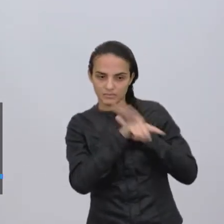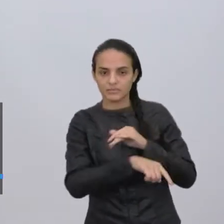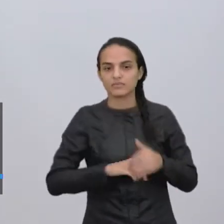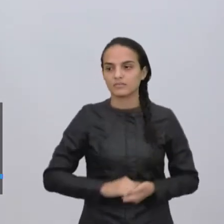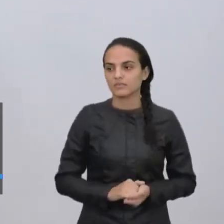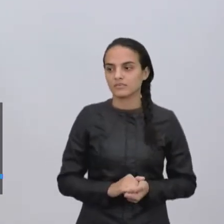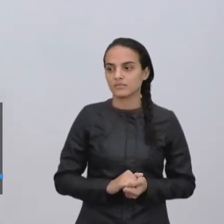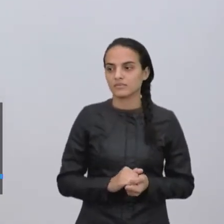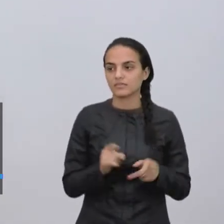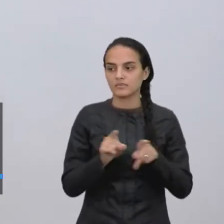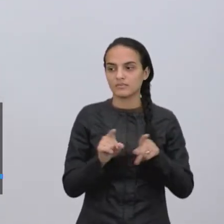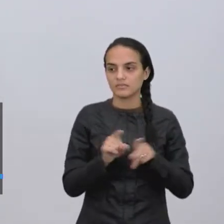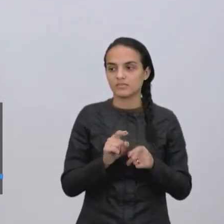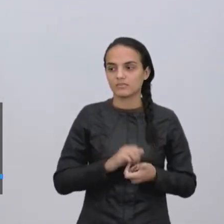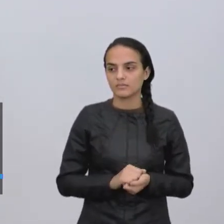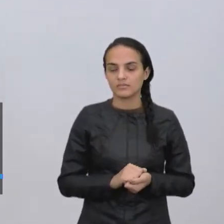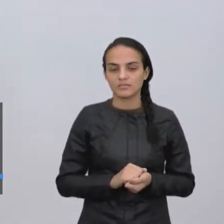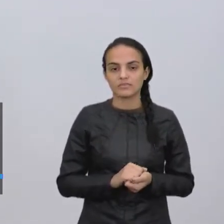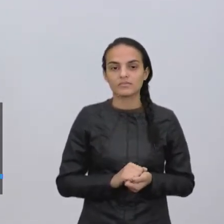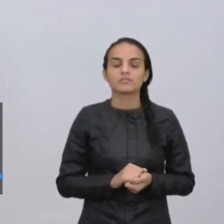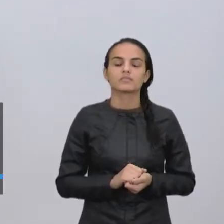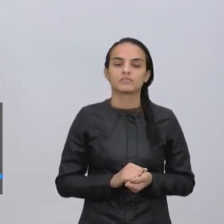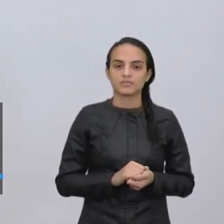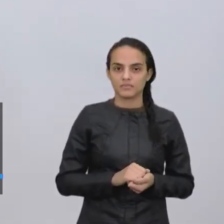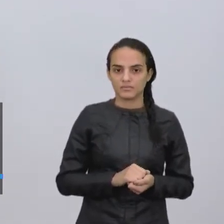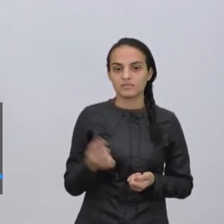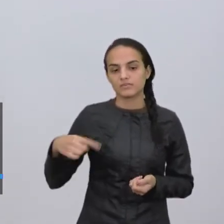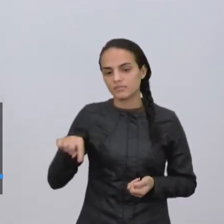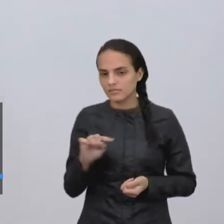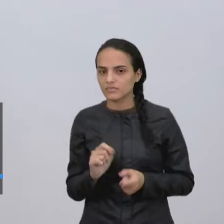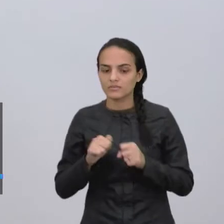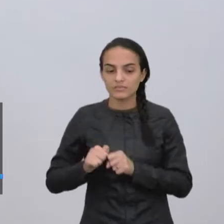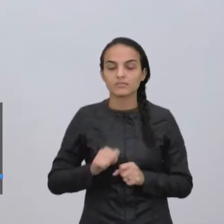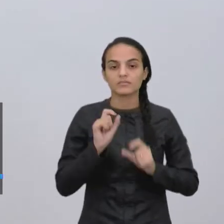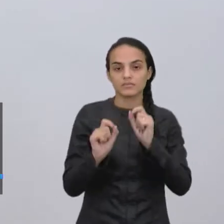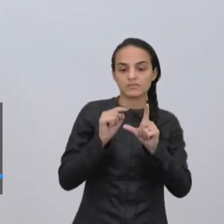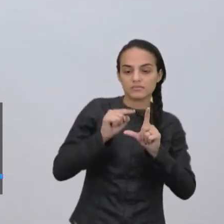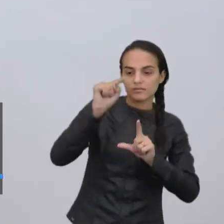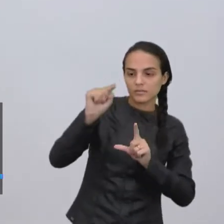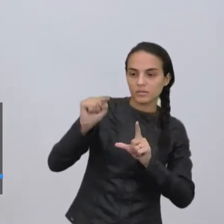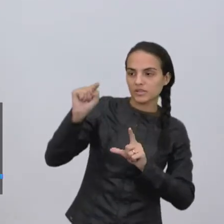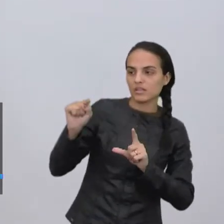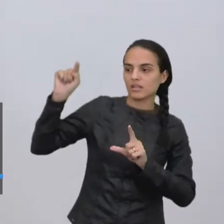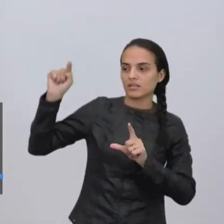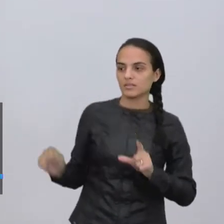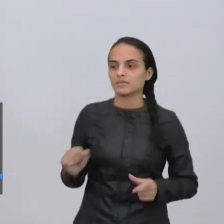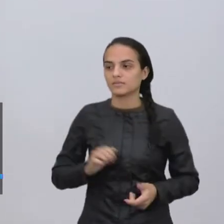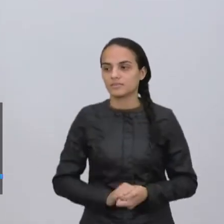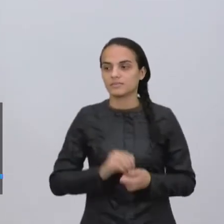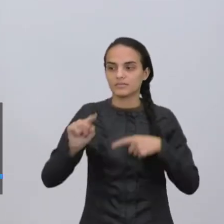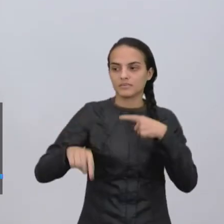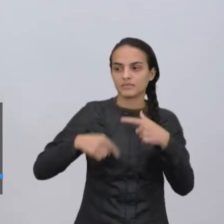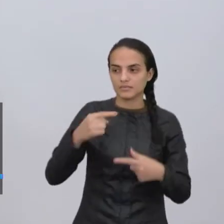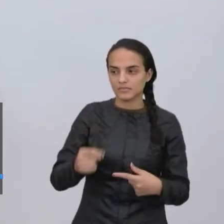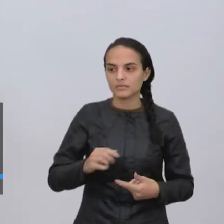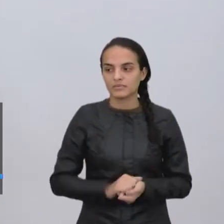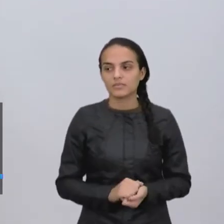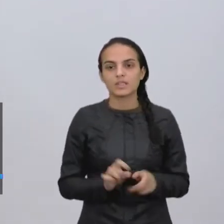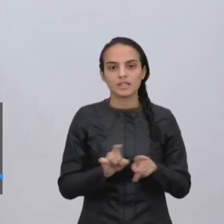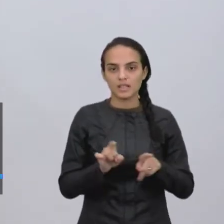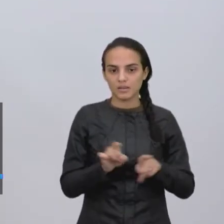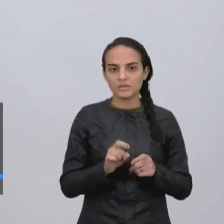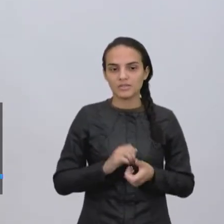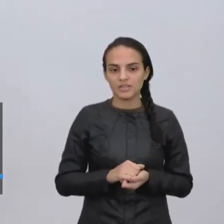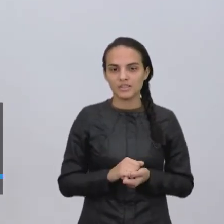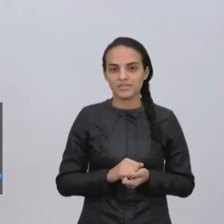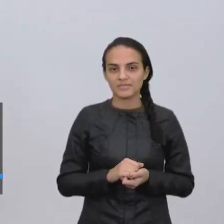Que analisou e viu tudo aquilo lá, toda aquela parte, a gente faz o quê? Faz um gráfico para ilustrar e depois infere, conclui alguma coisa,